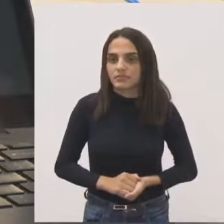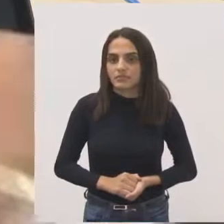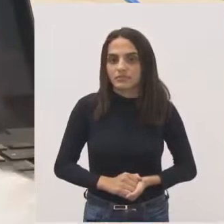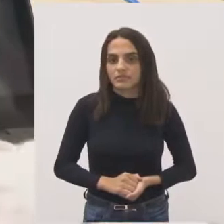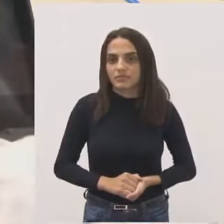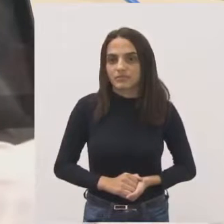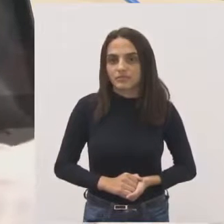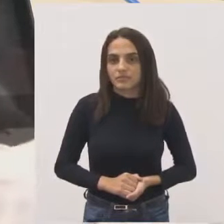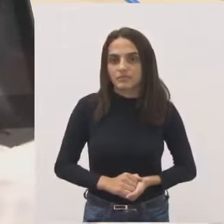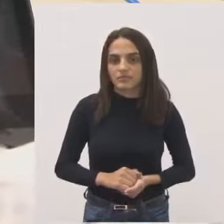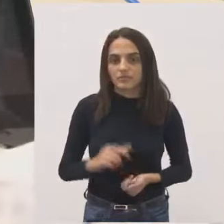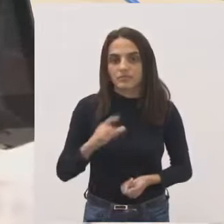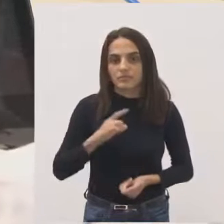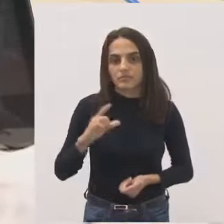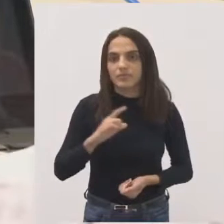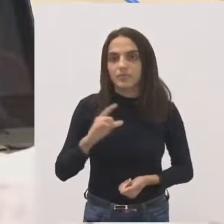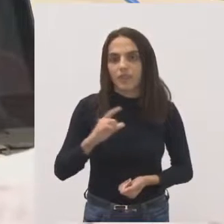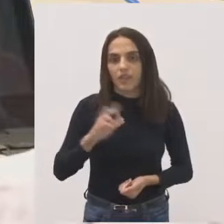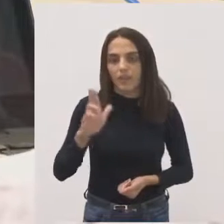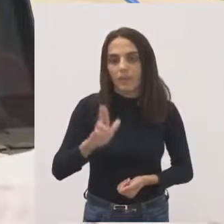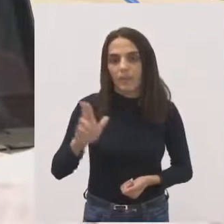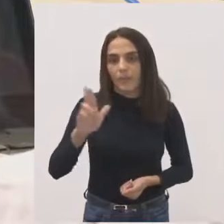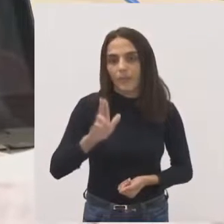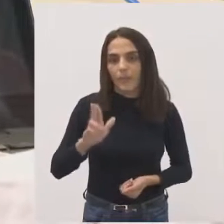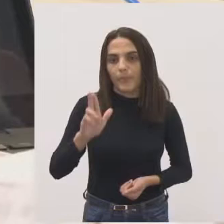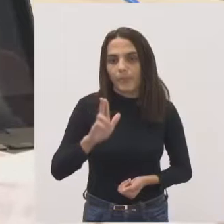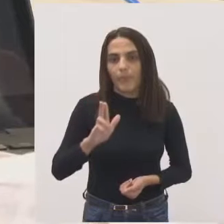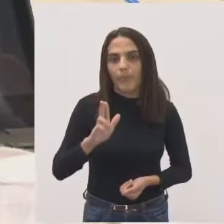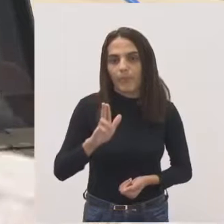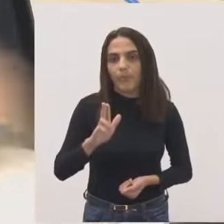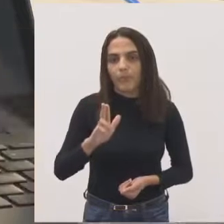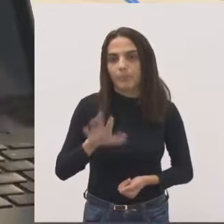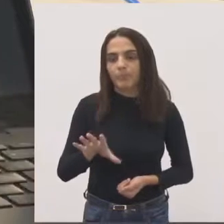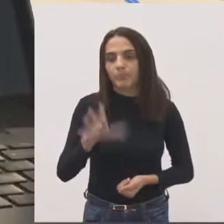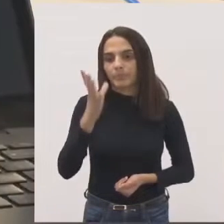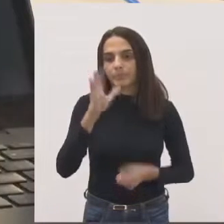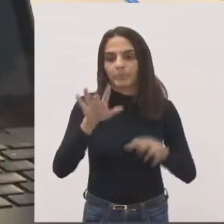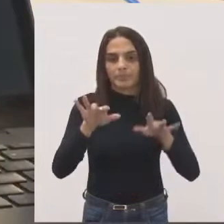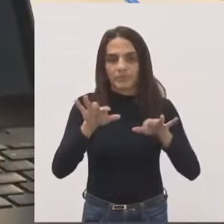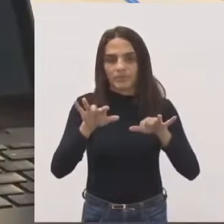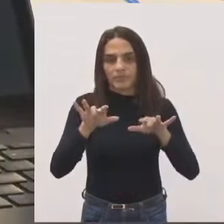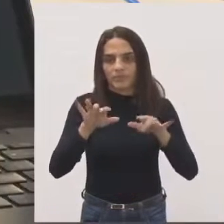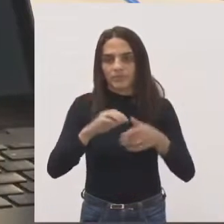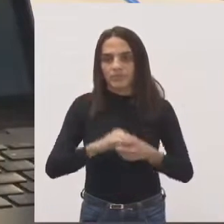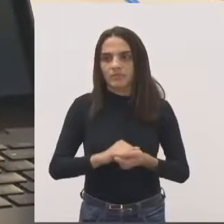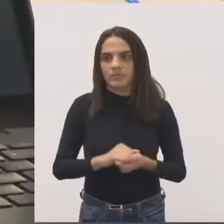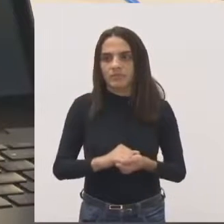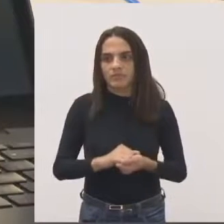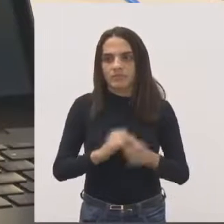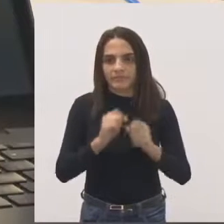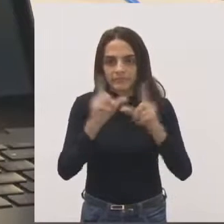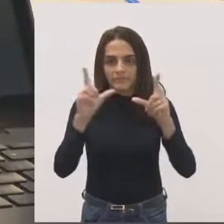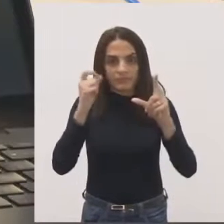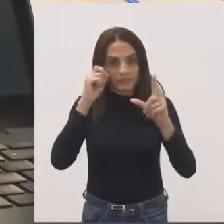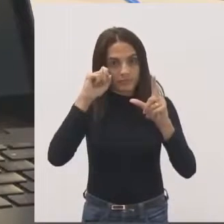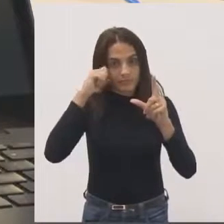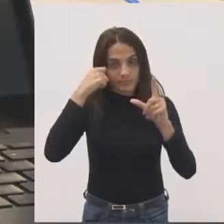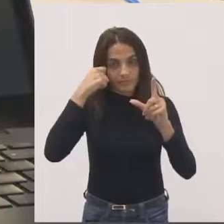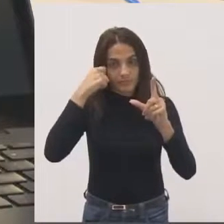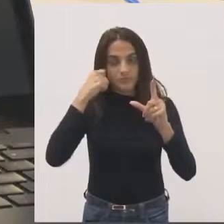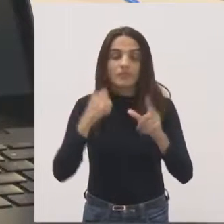Tem essa função aqui, Ana, que acontece nesse notebook aqui. Ele vai para uma tela preta